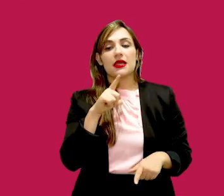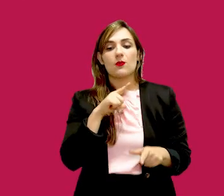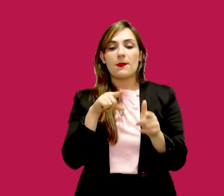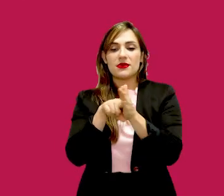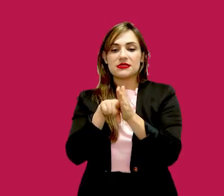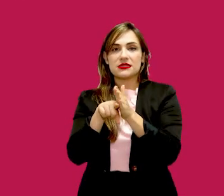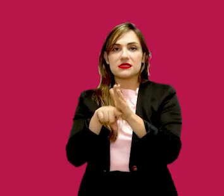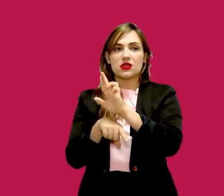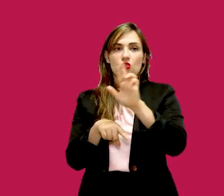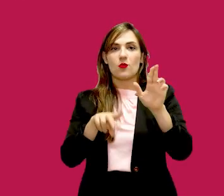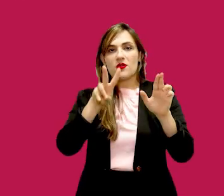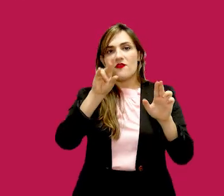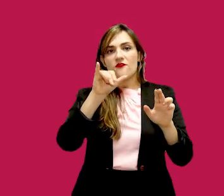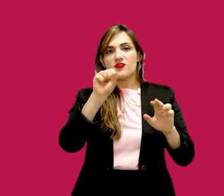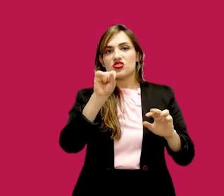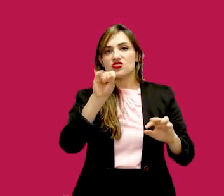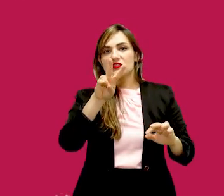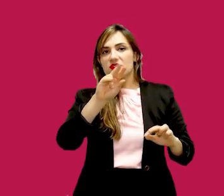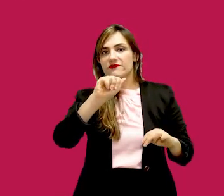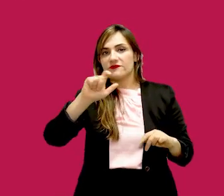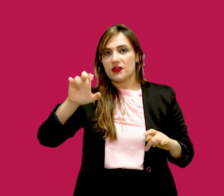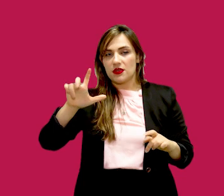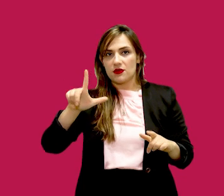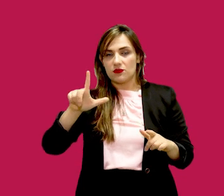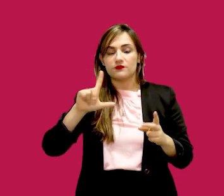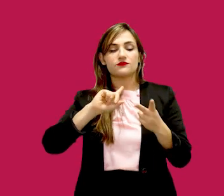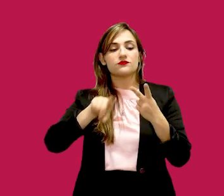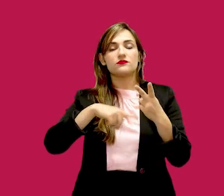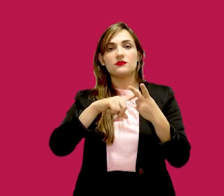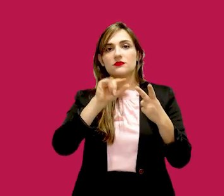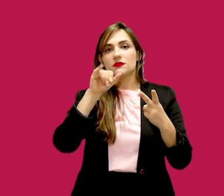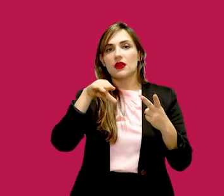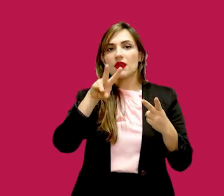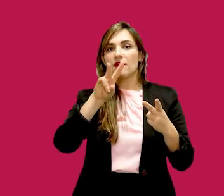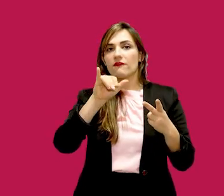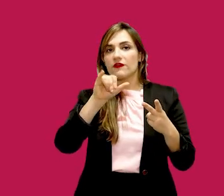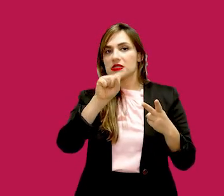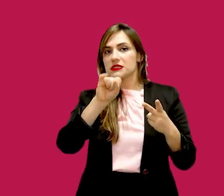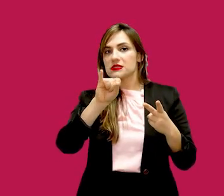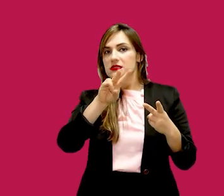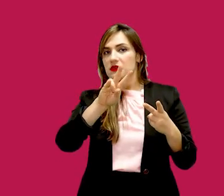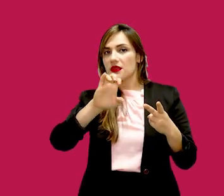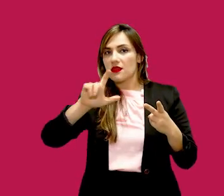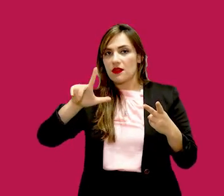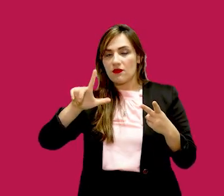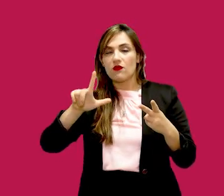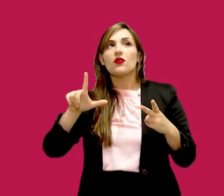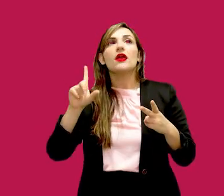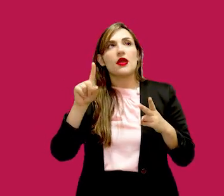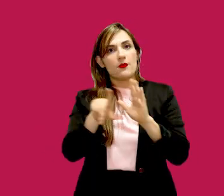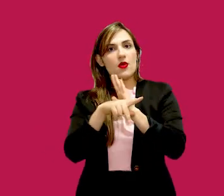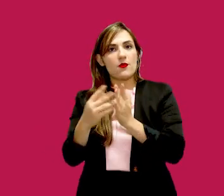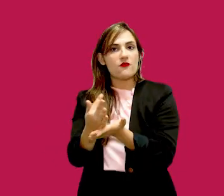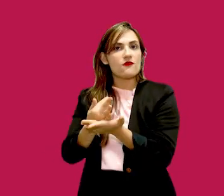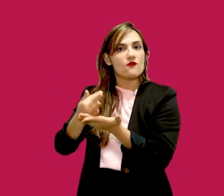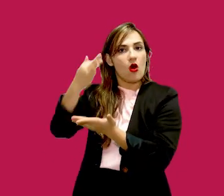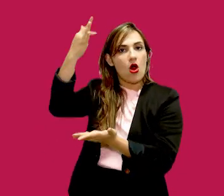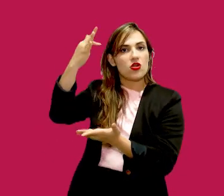foi lançada pelo Fórum Nacional de Segurança Pública e pelo Datafolha, e ali eu achei que os dados